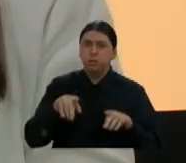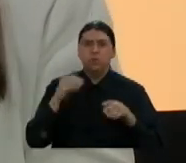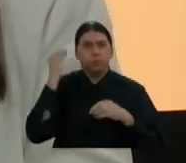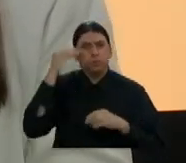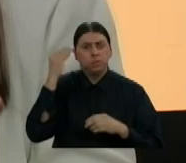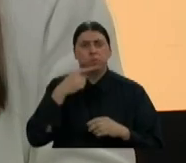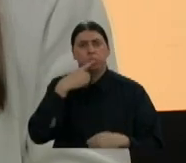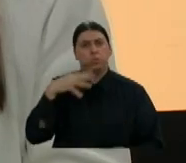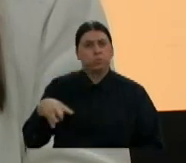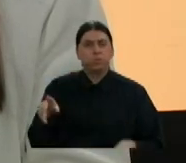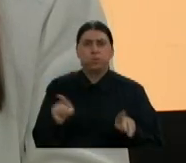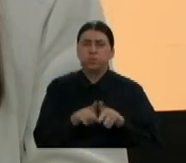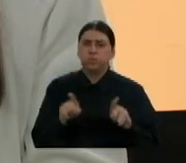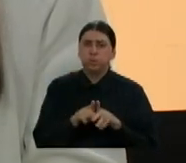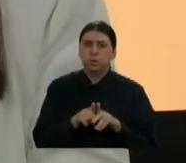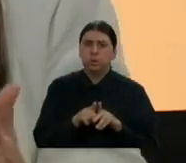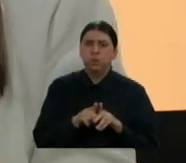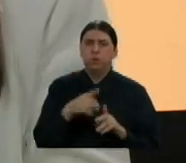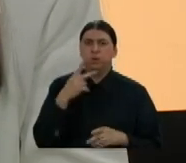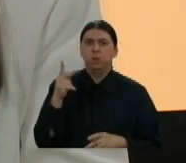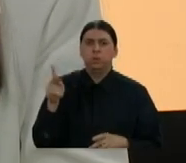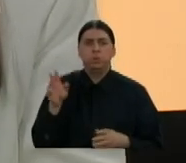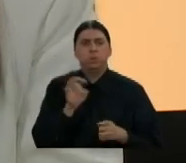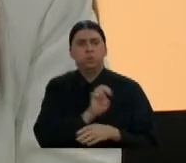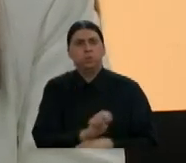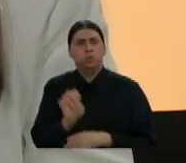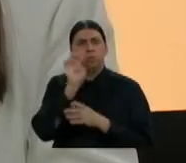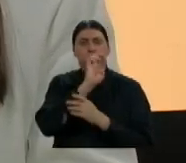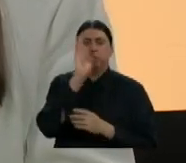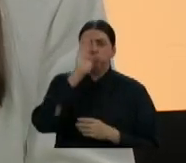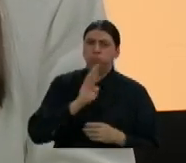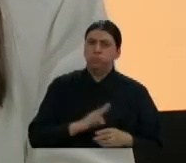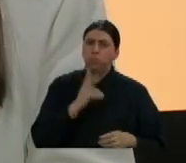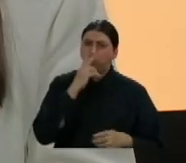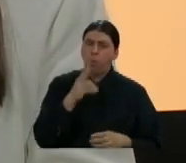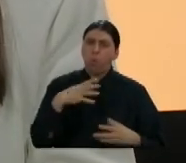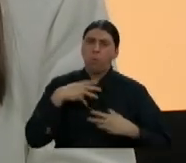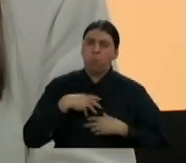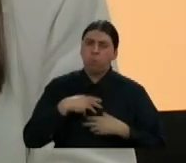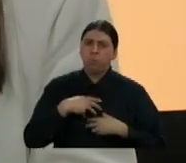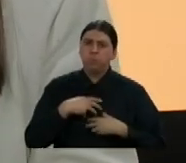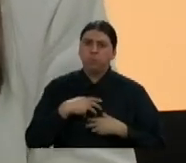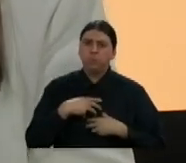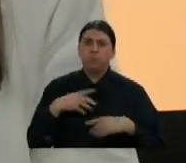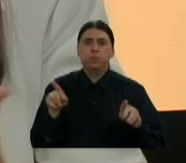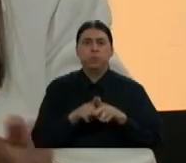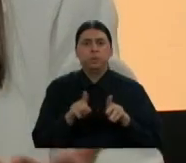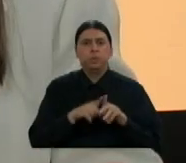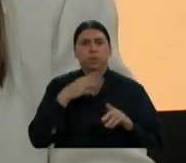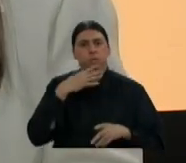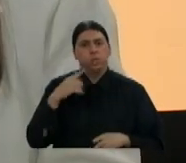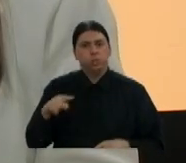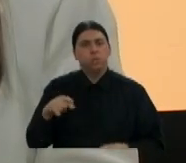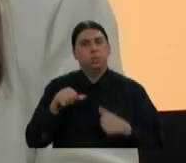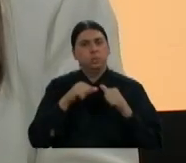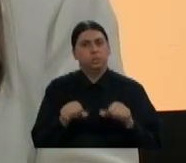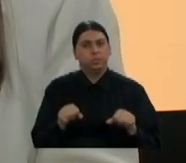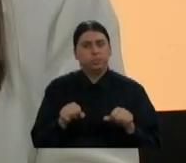e também com todos os estados do brasil da mesma forma as crianças estão